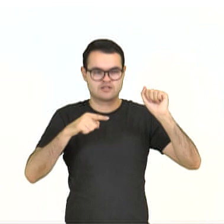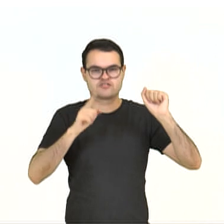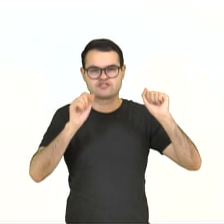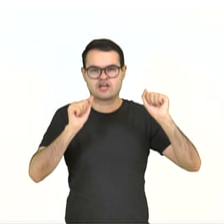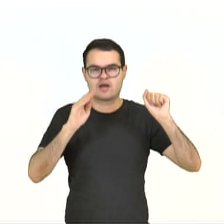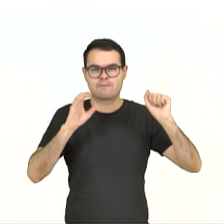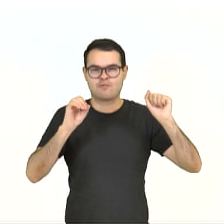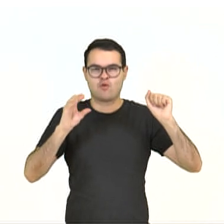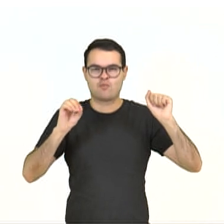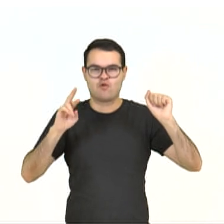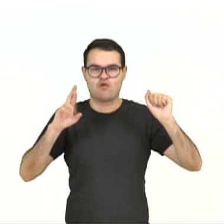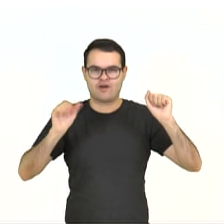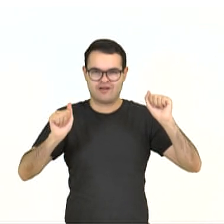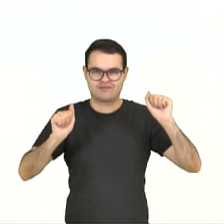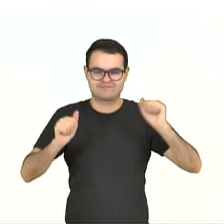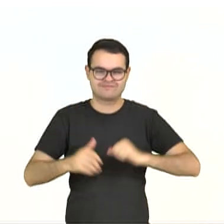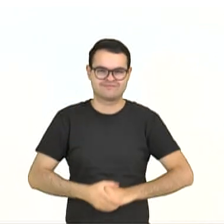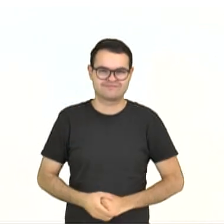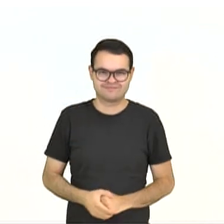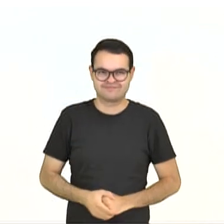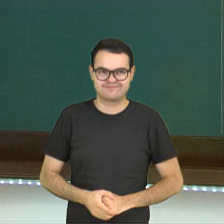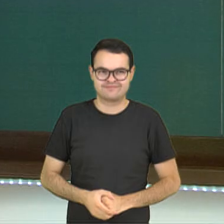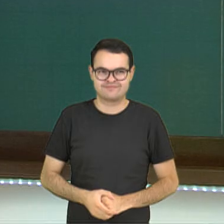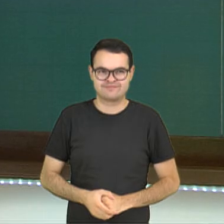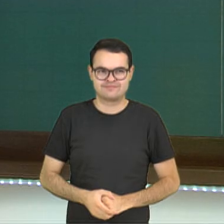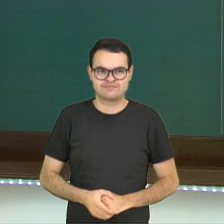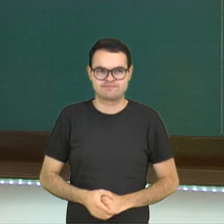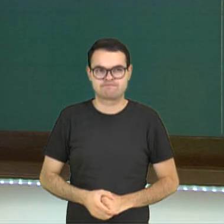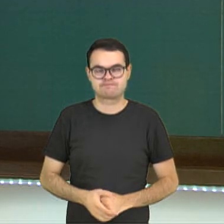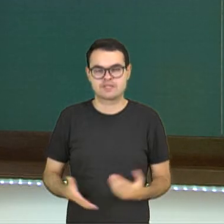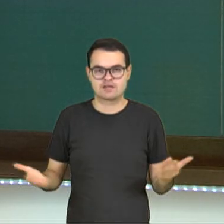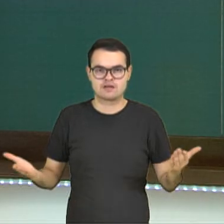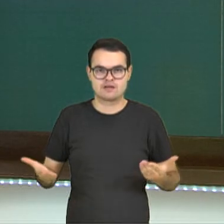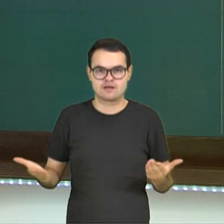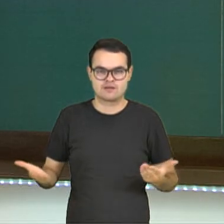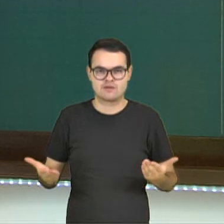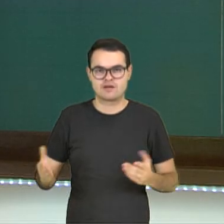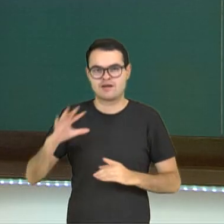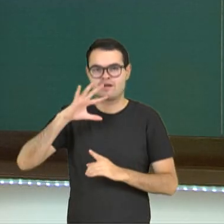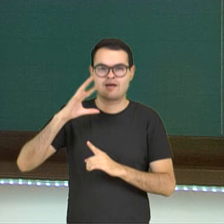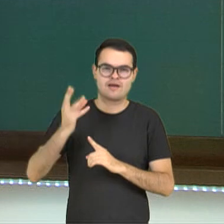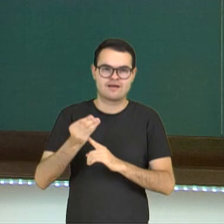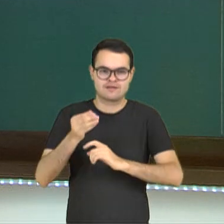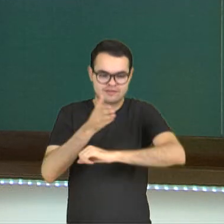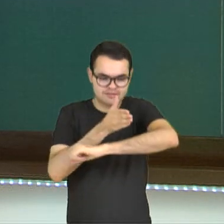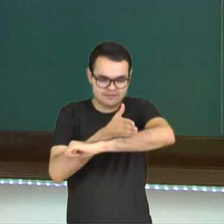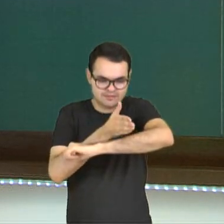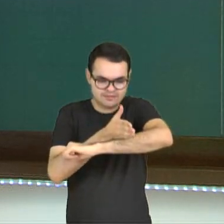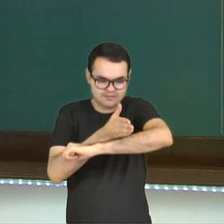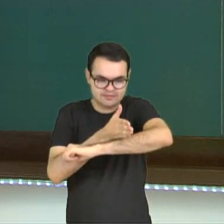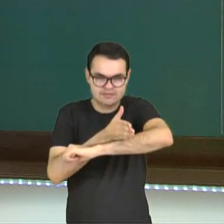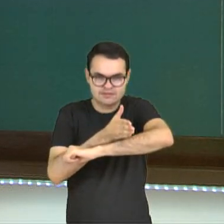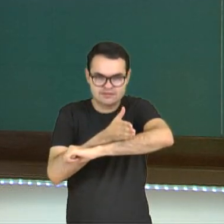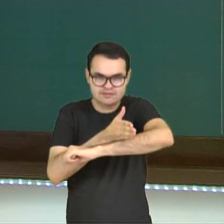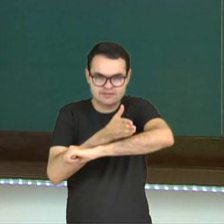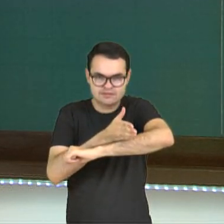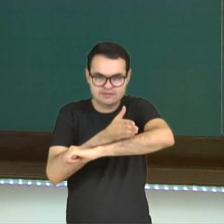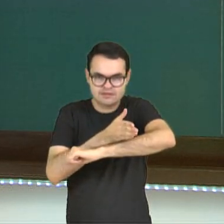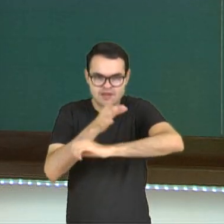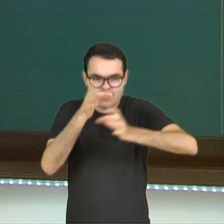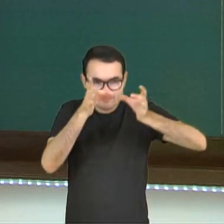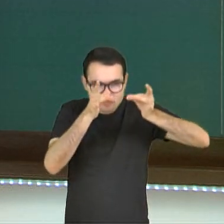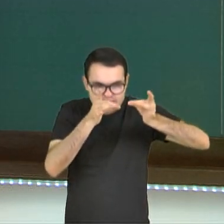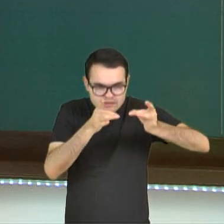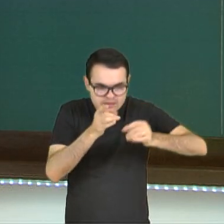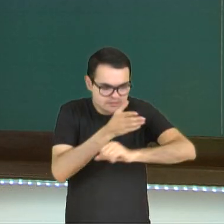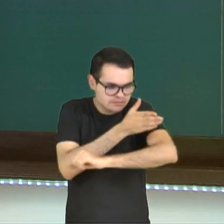né? Arte pós-Idade Média. Agora vem aquela arte que é mais detalhada, porque até então, na arte da antiguidade, você não